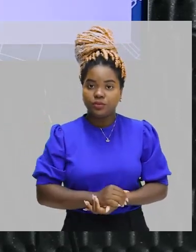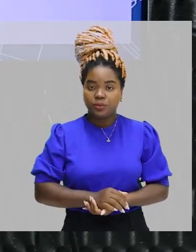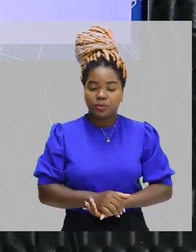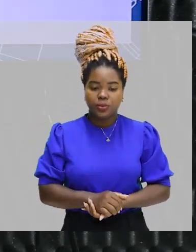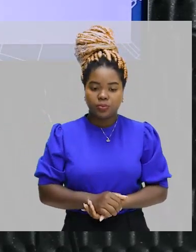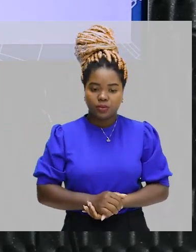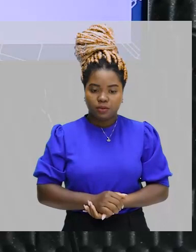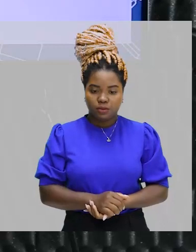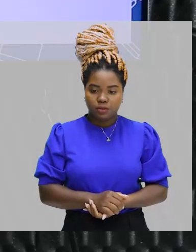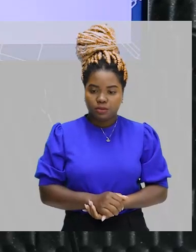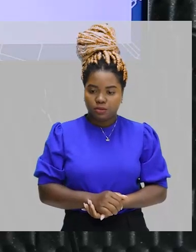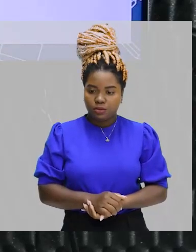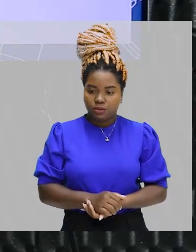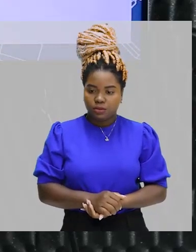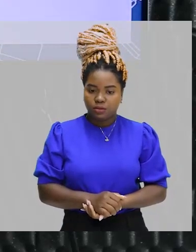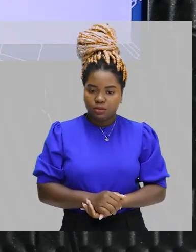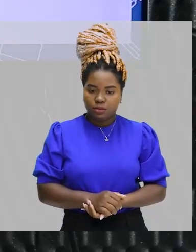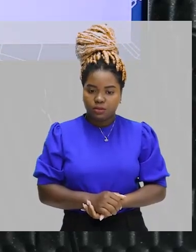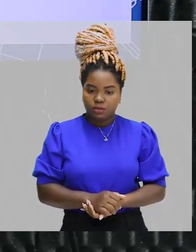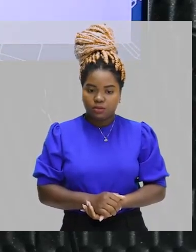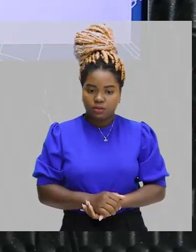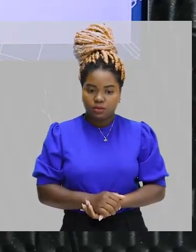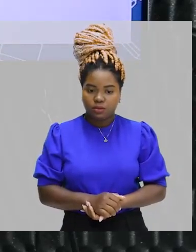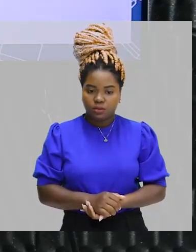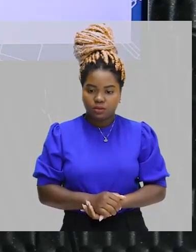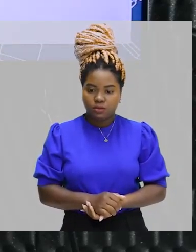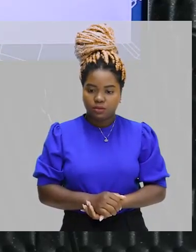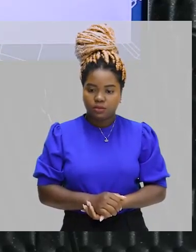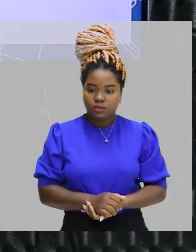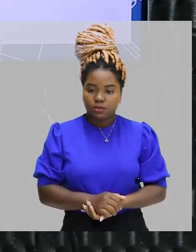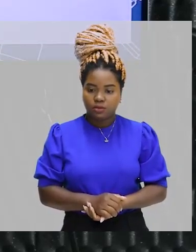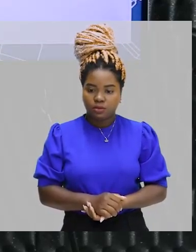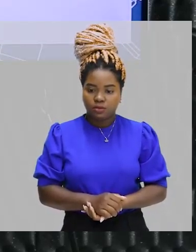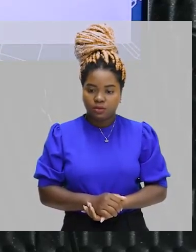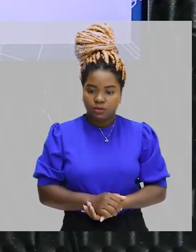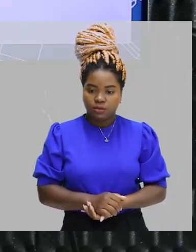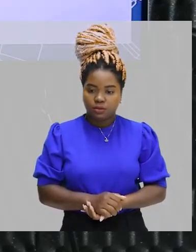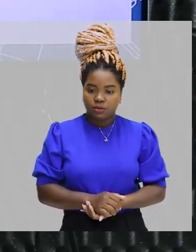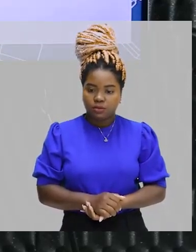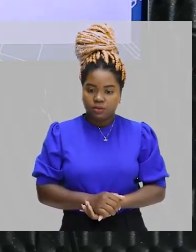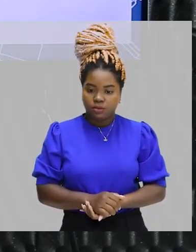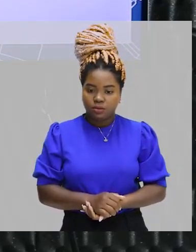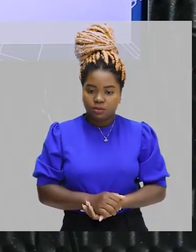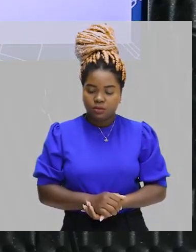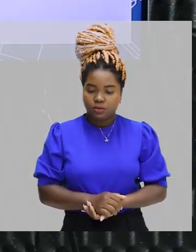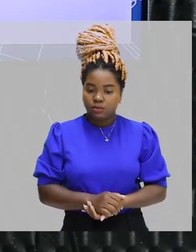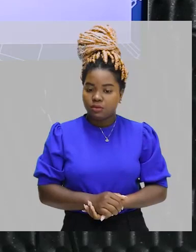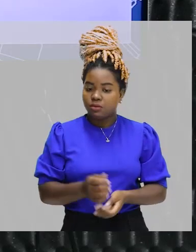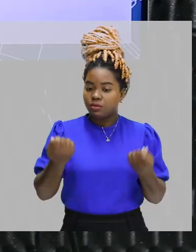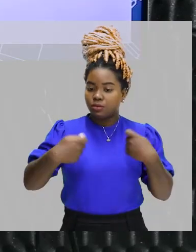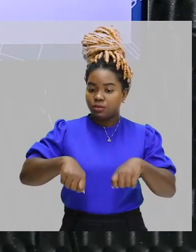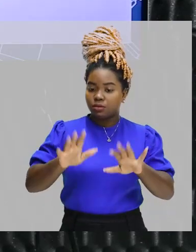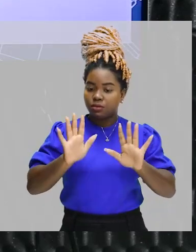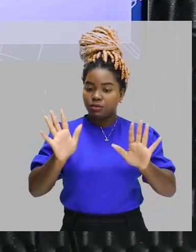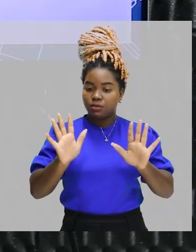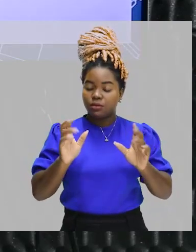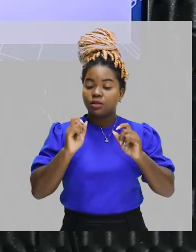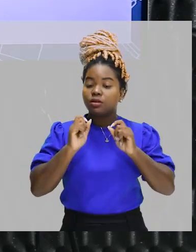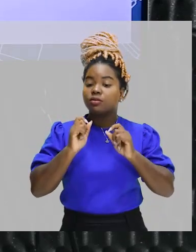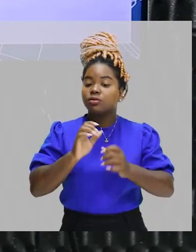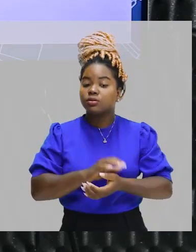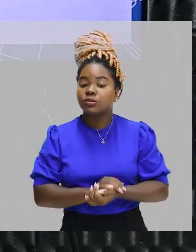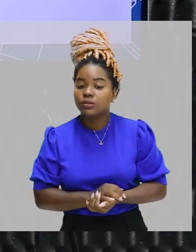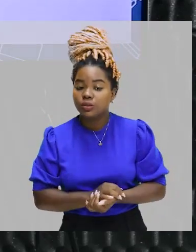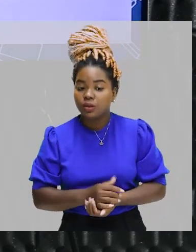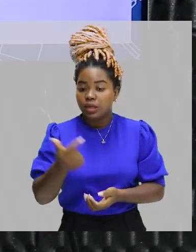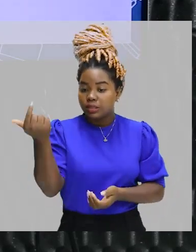cinética máxima dos elétrons emitidos de uma superfície metálica depende apenas da frequência da luz. Olha só, depende da frequência, certo?